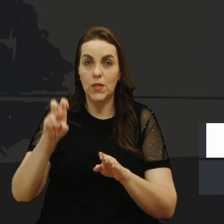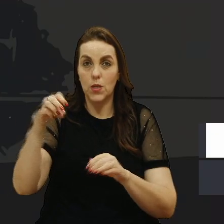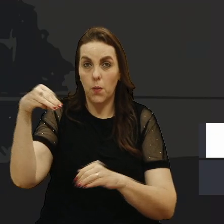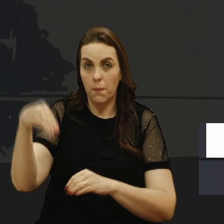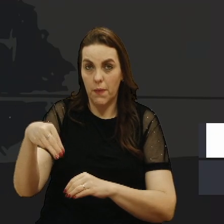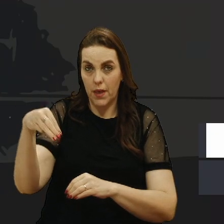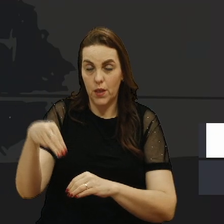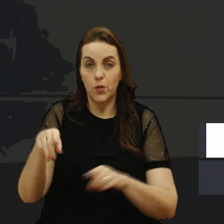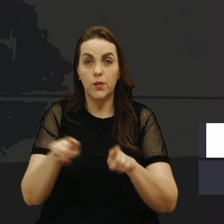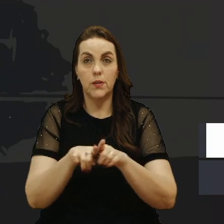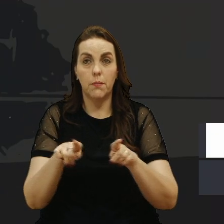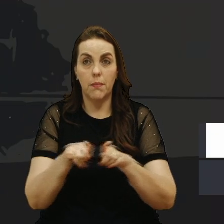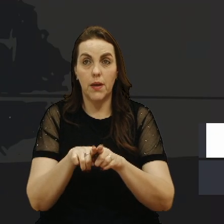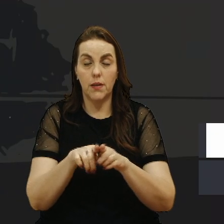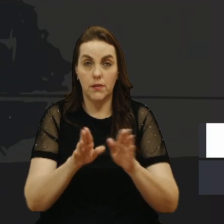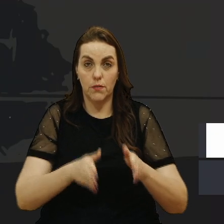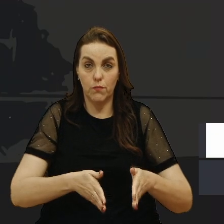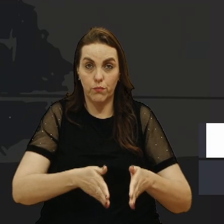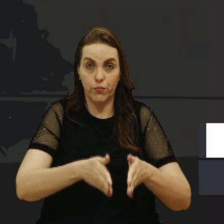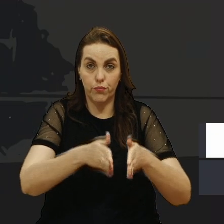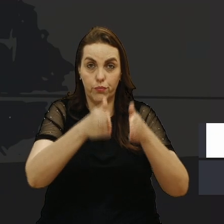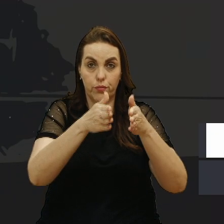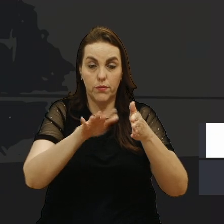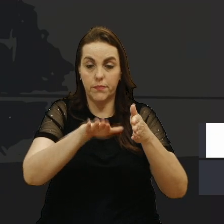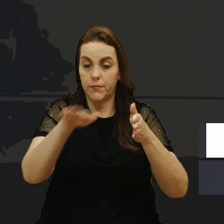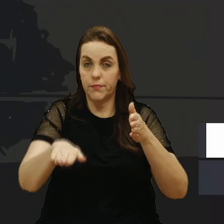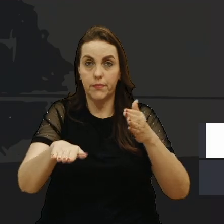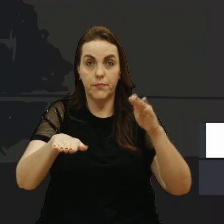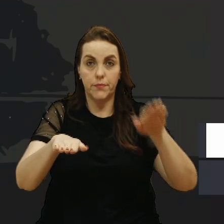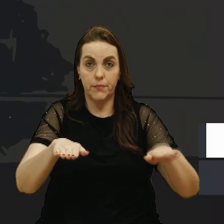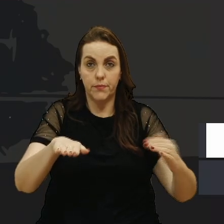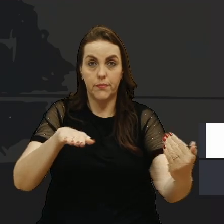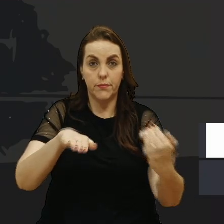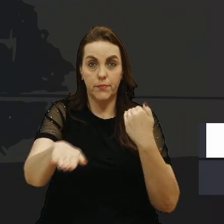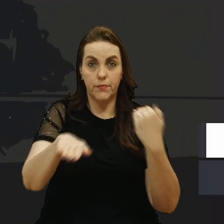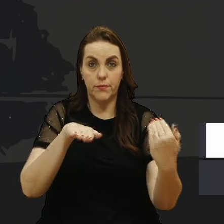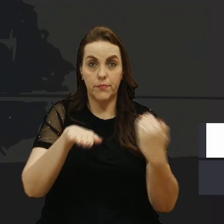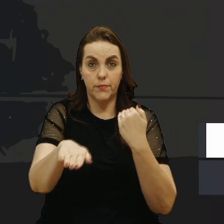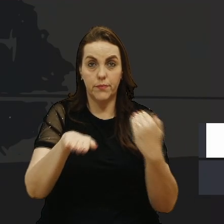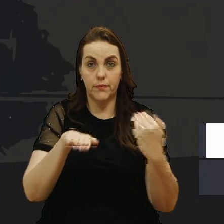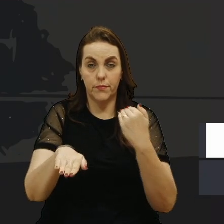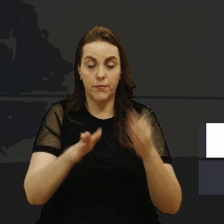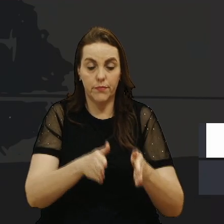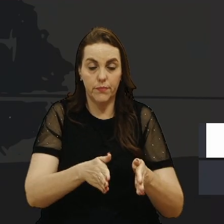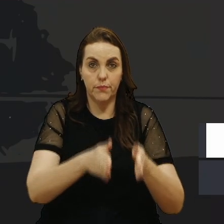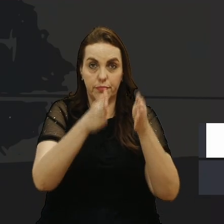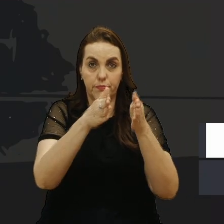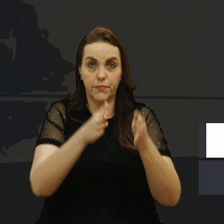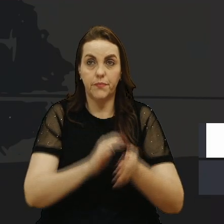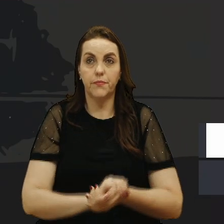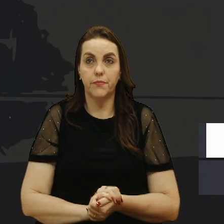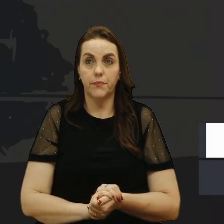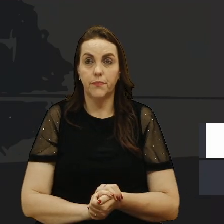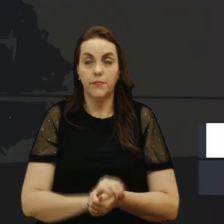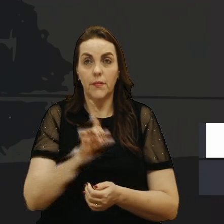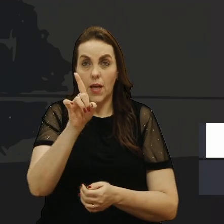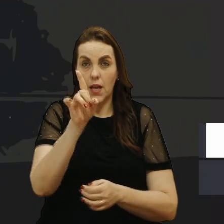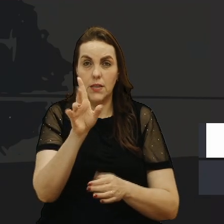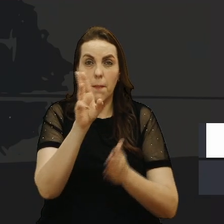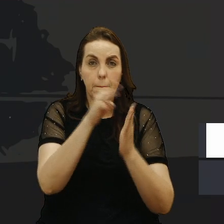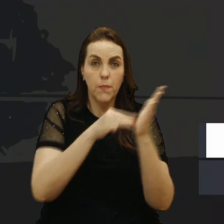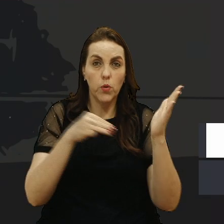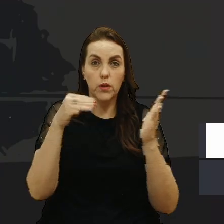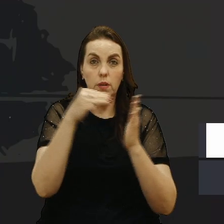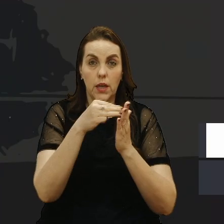de uma barreira New Jersey que vai separar os dois sentidos da rodovia. Pode passar. Essa é a configuração em